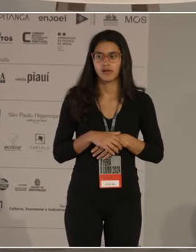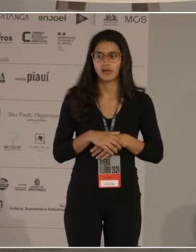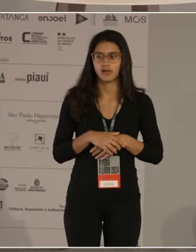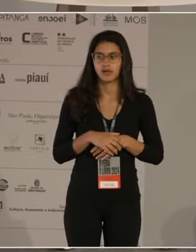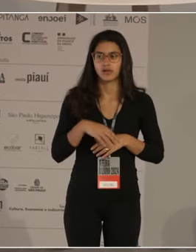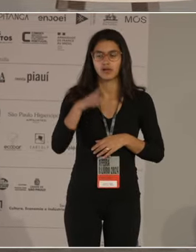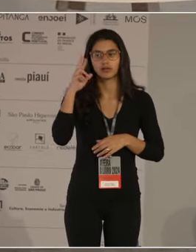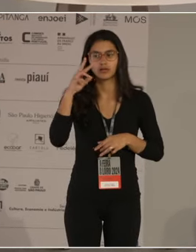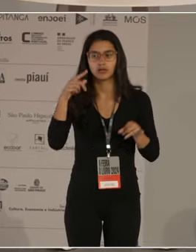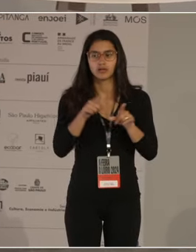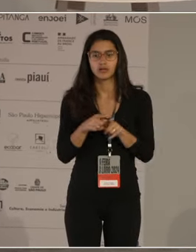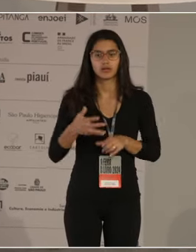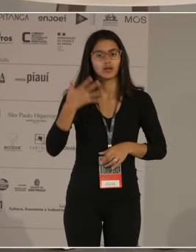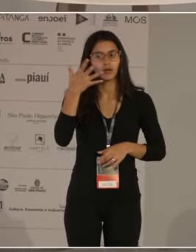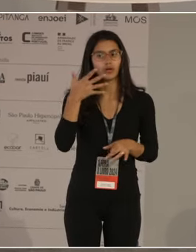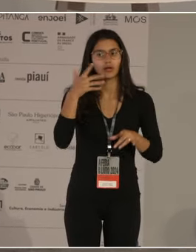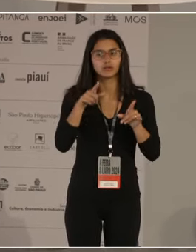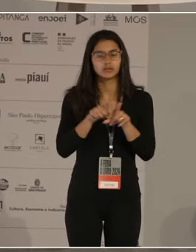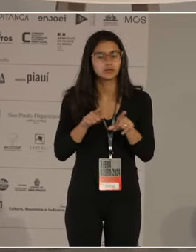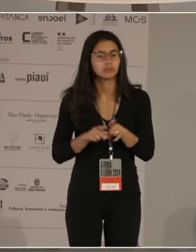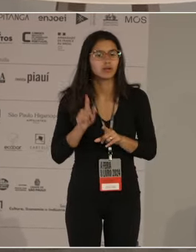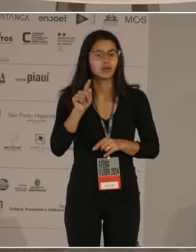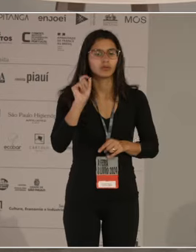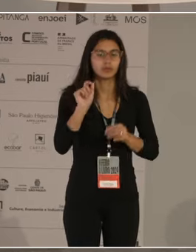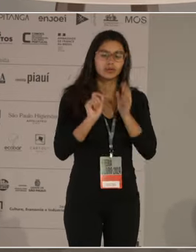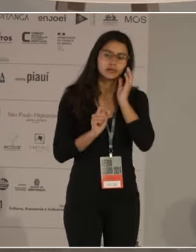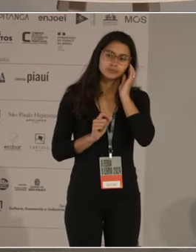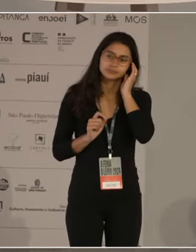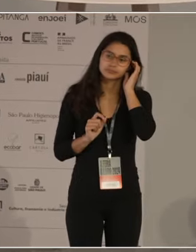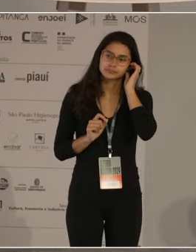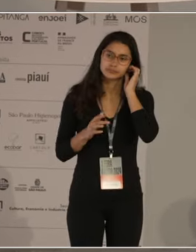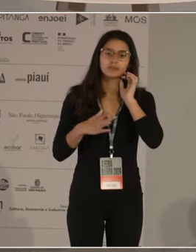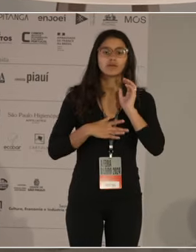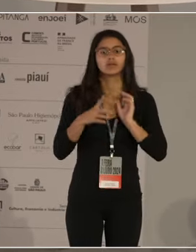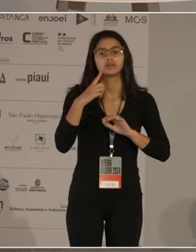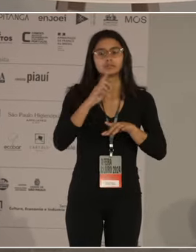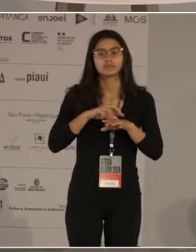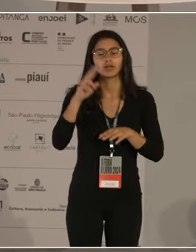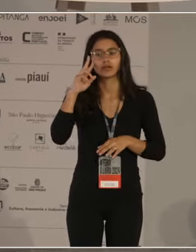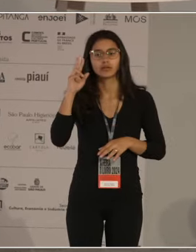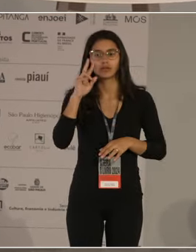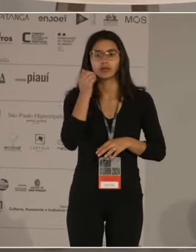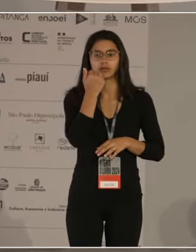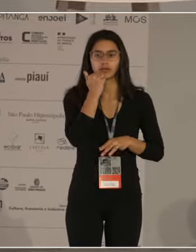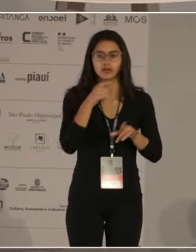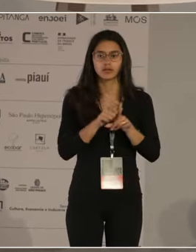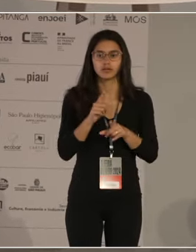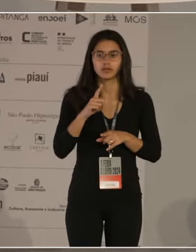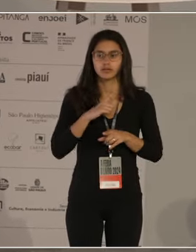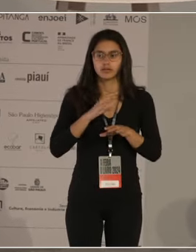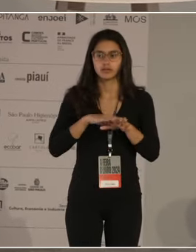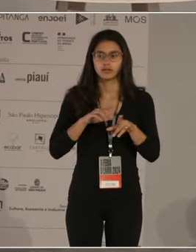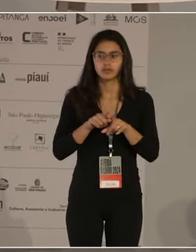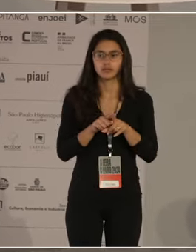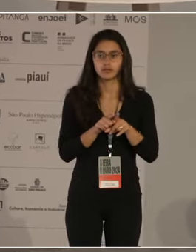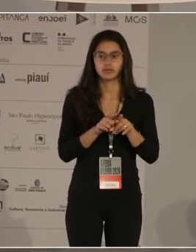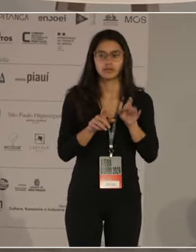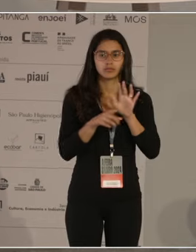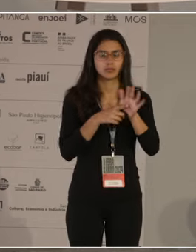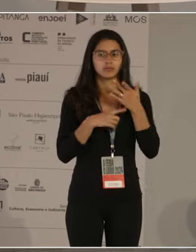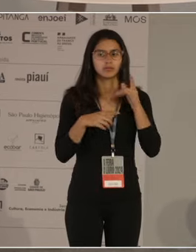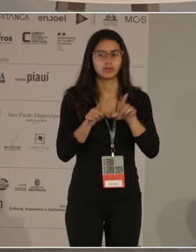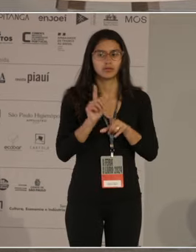nessa história que eu conto, é a seguinte, né? Assim, meu doutorado é em História da Ciência, embora eu tenha trabalhado com um tema mais contemporâneo,